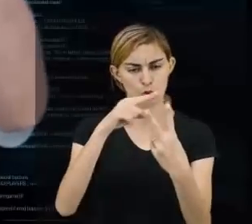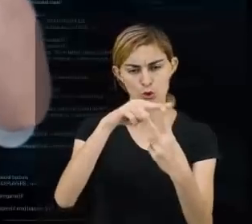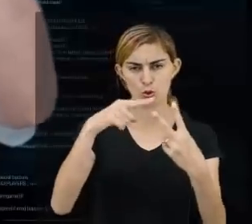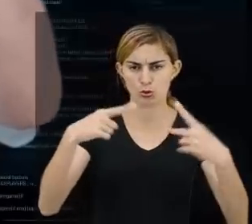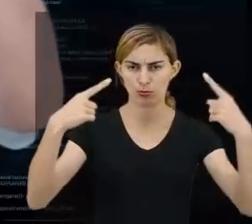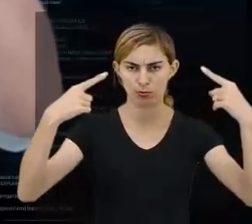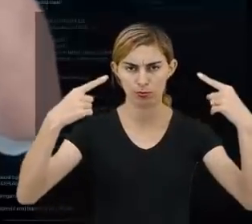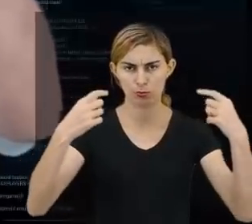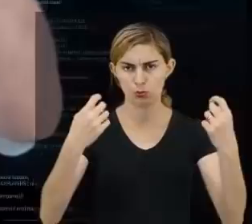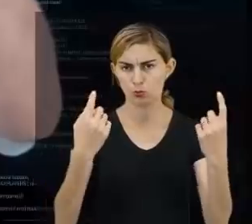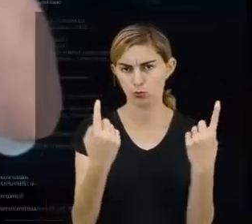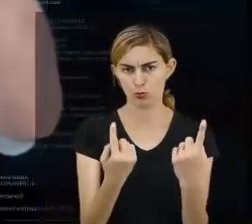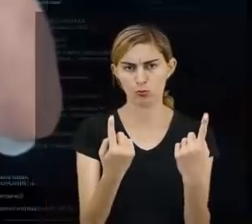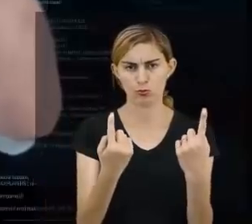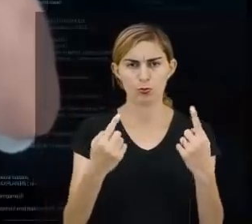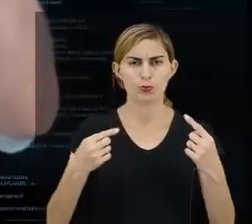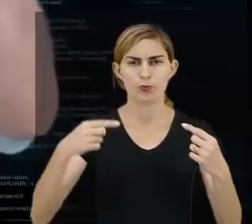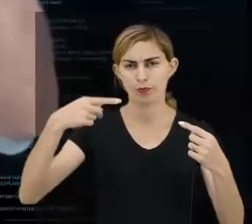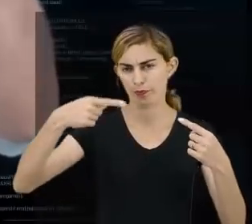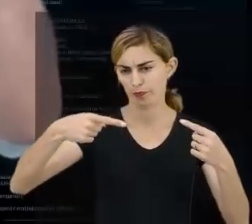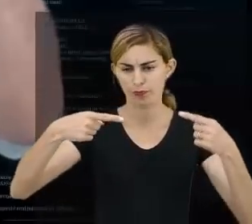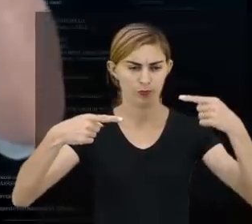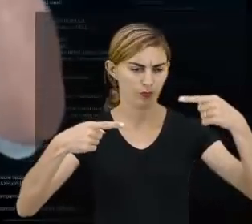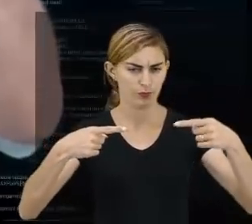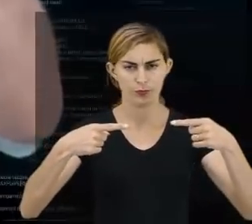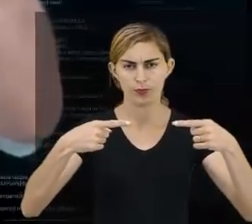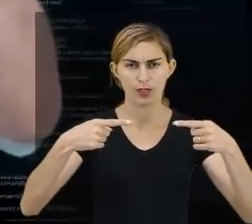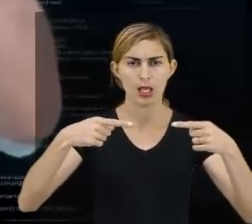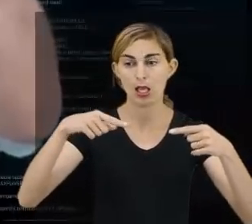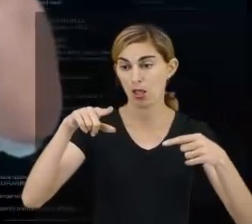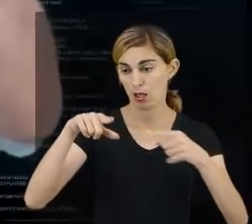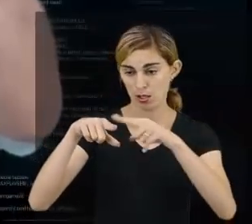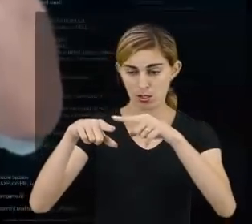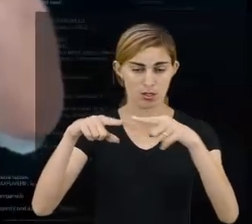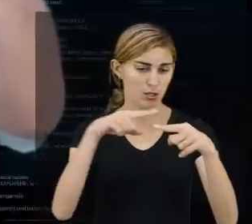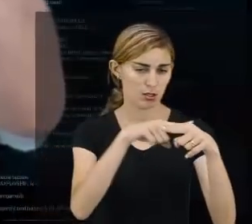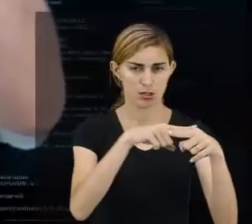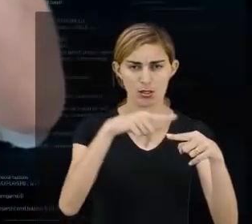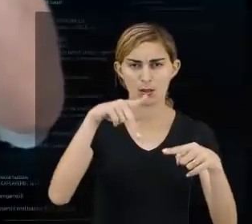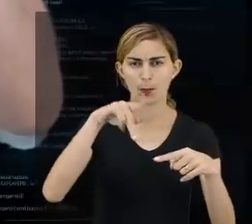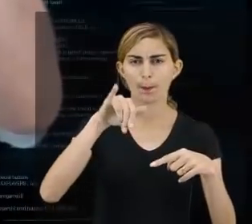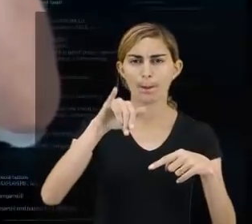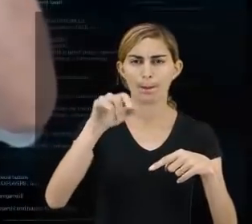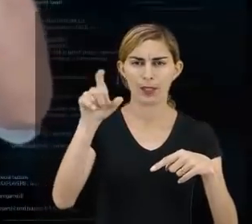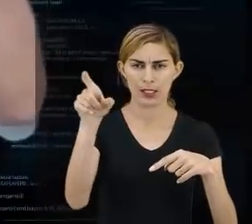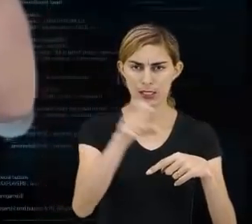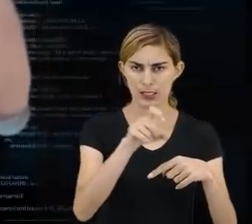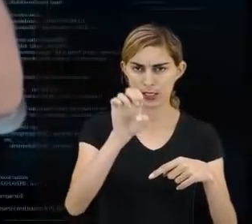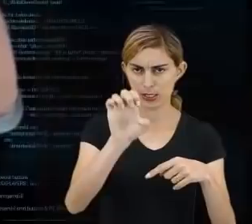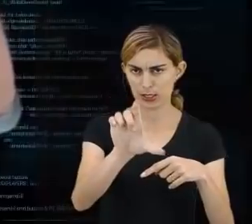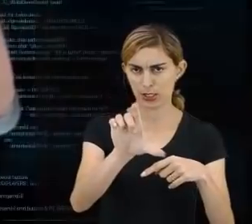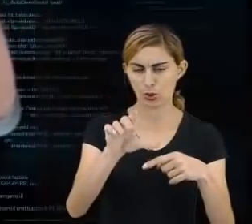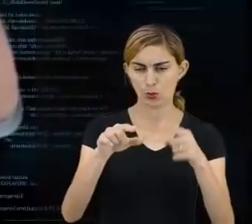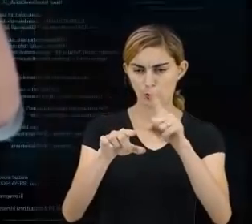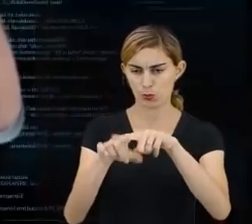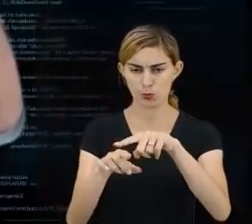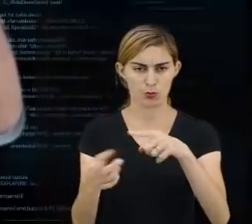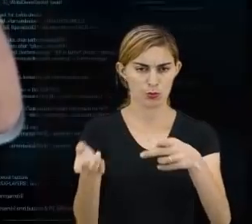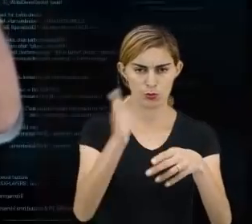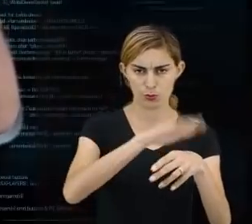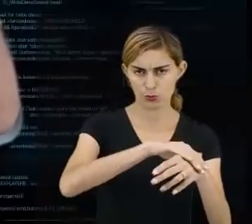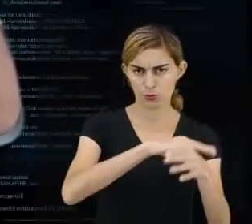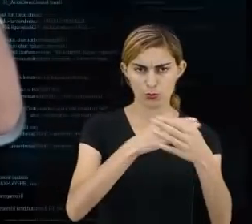elementos e você define uma margem de 10 pixels e 10 pixels, se ele está um ao lado do outro, ela vai